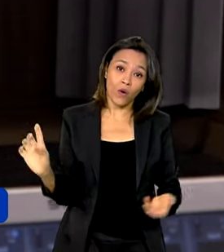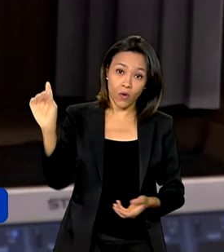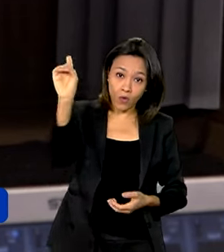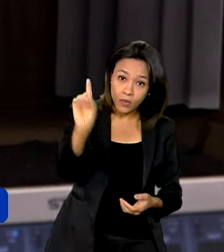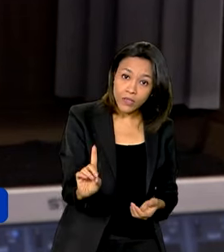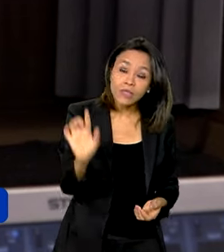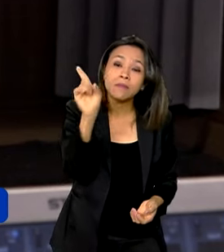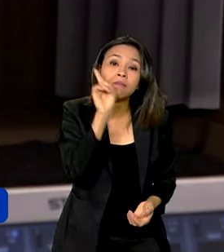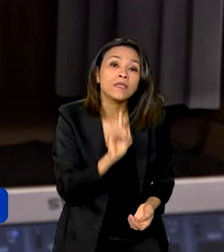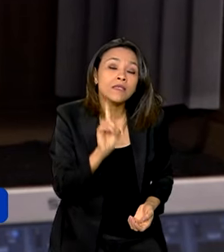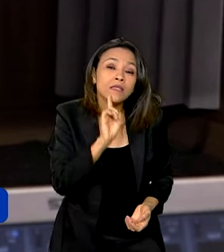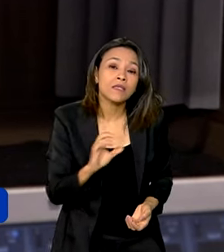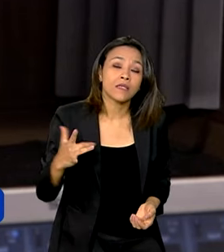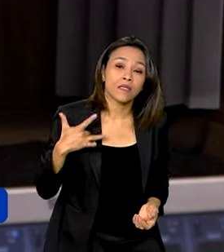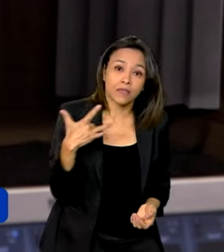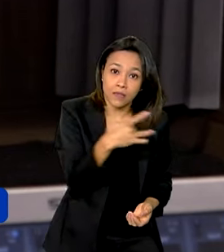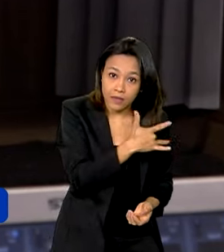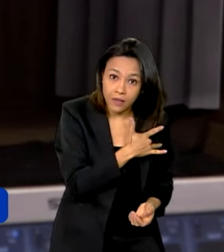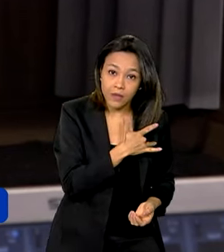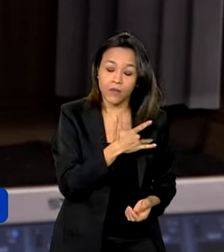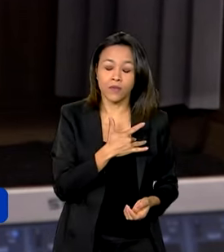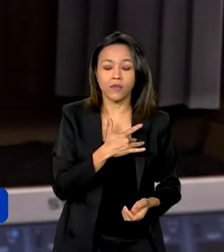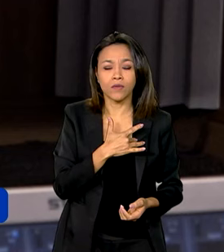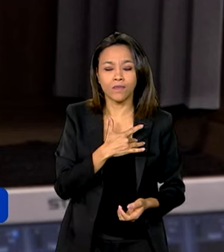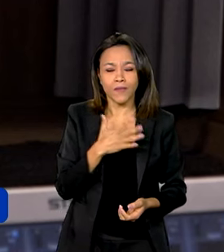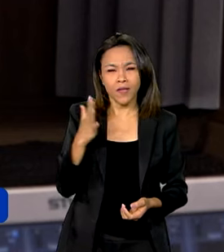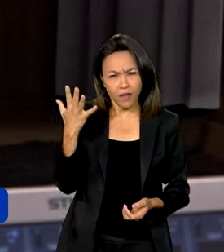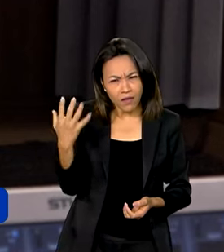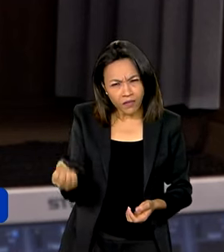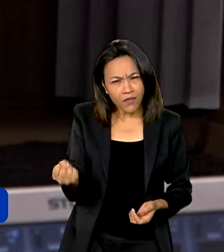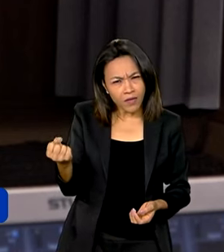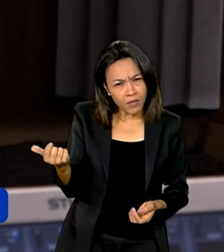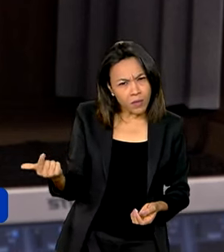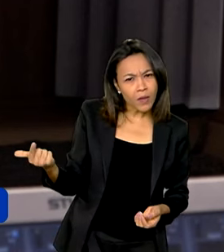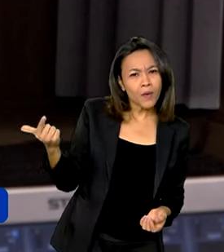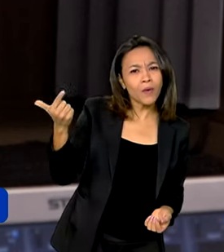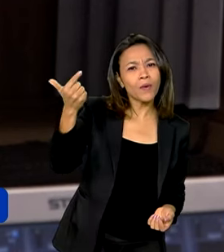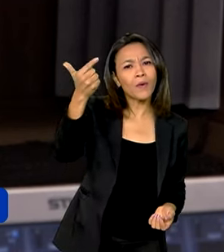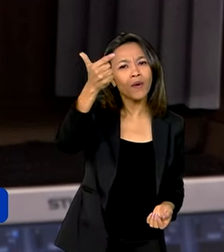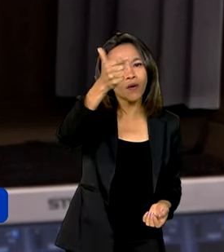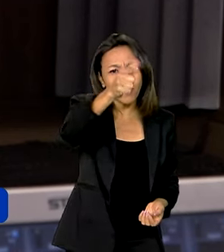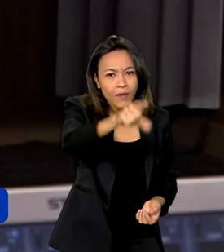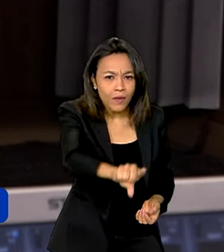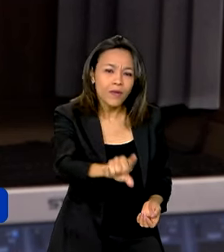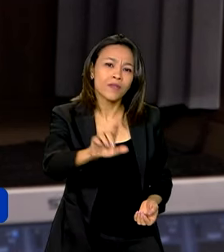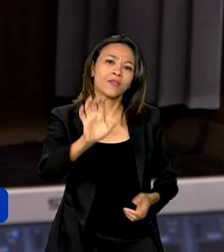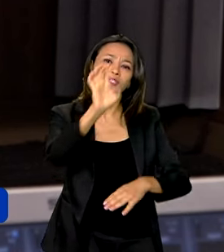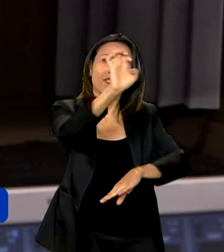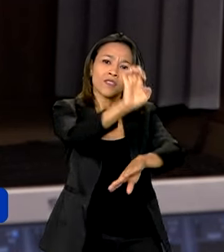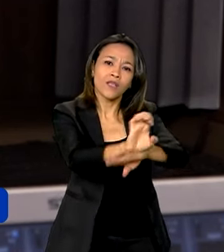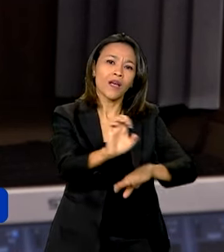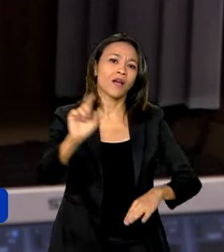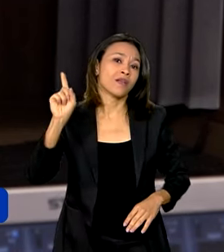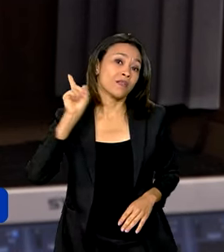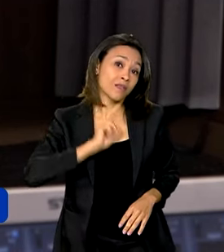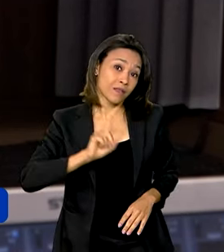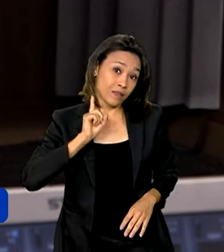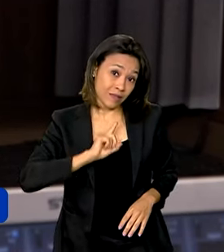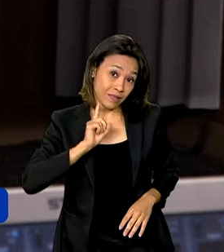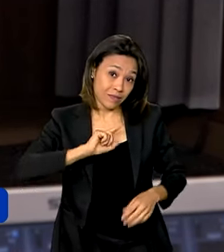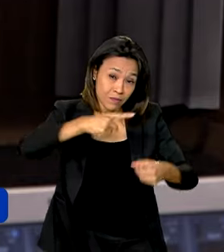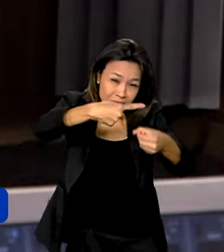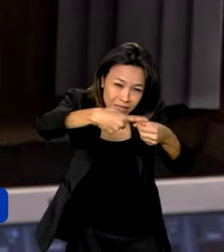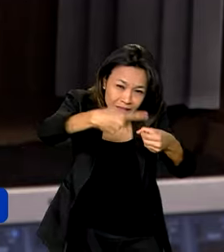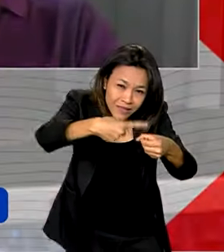Nísia Trindade ministra vamos sair de São Paulo e vamos direto pro interior de Minas vamos a Timótio Vamos à